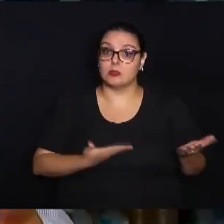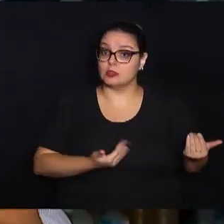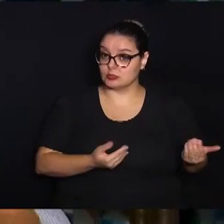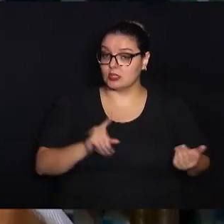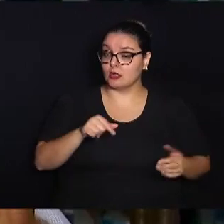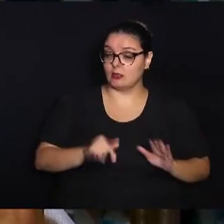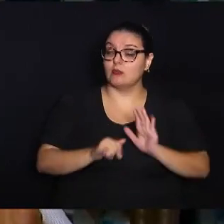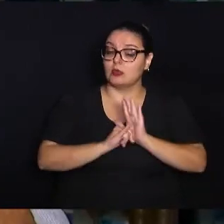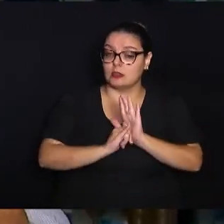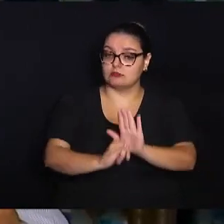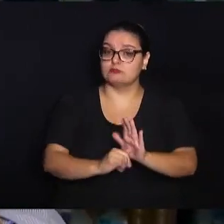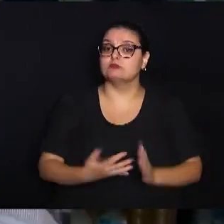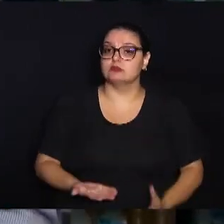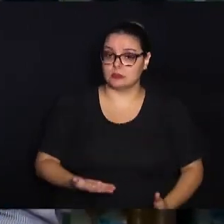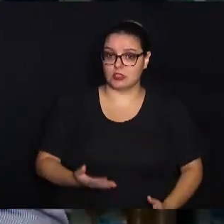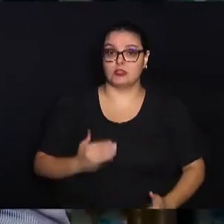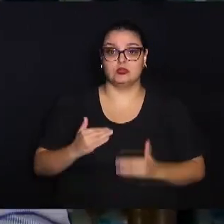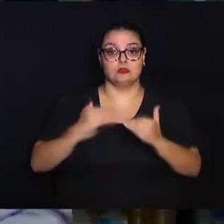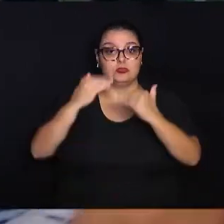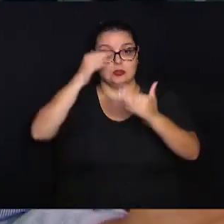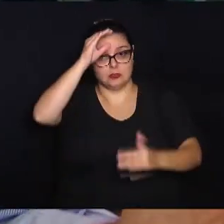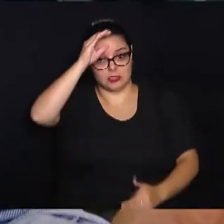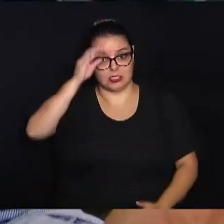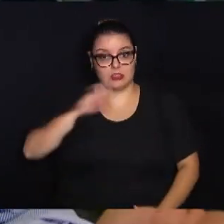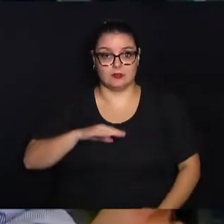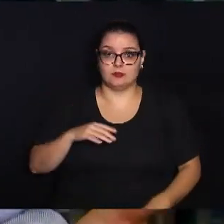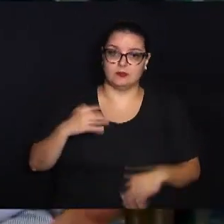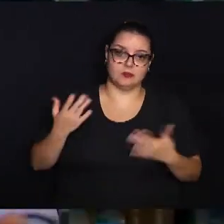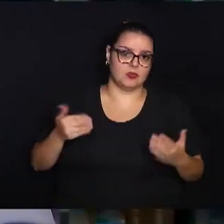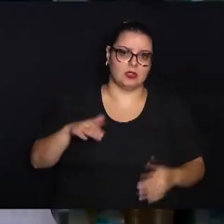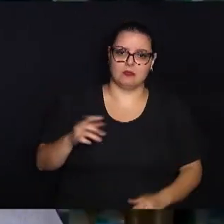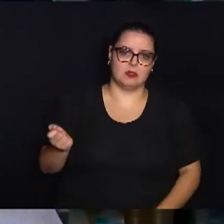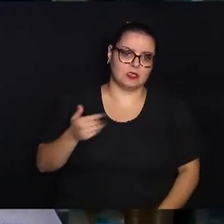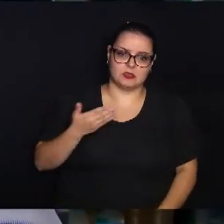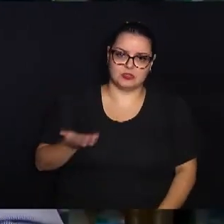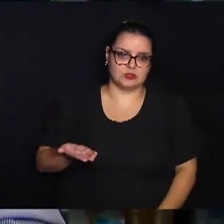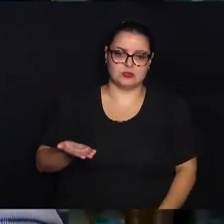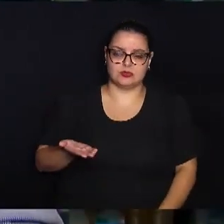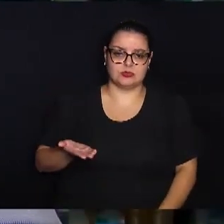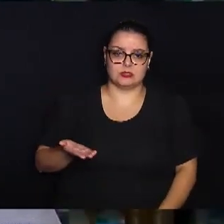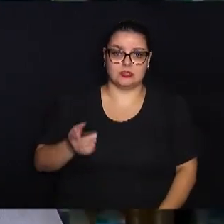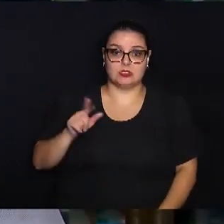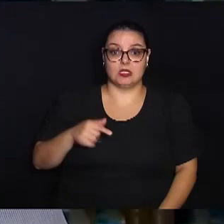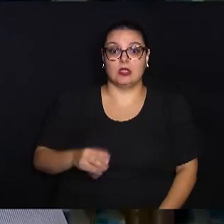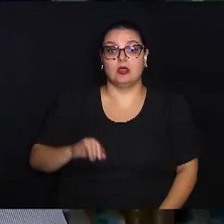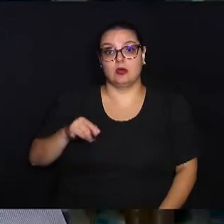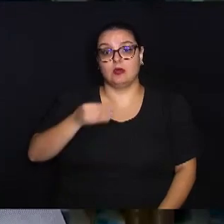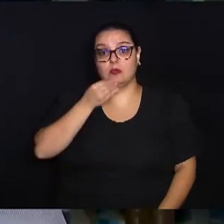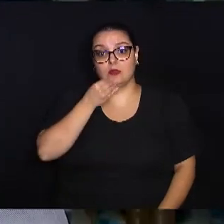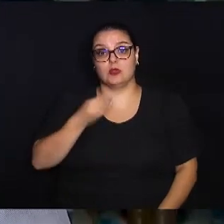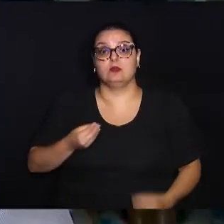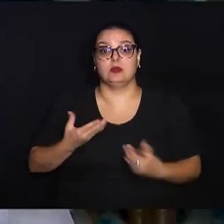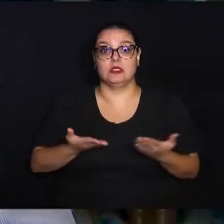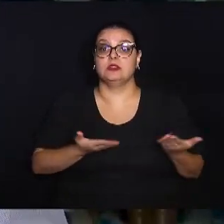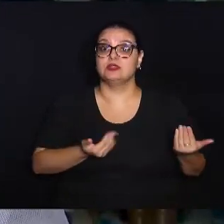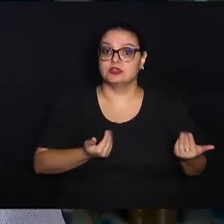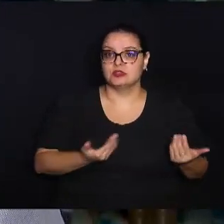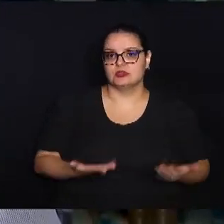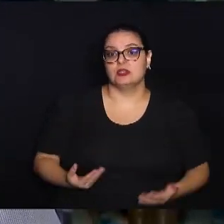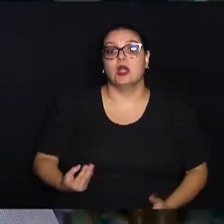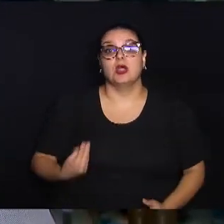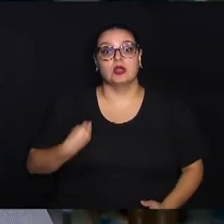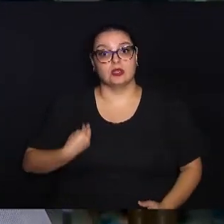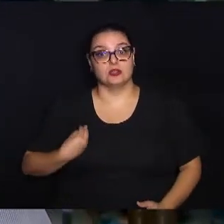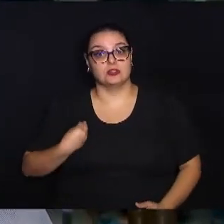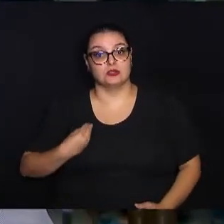exemplo de formação do cidadão. E mais do que isso, né, dá oportunidade para esses jovens de